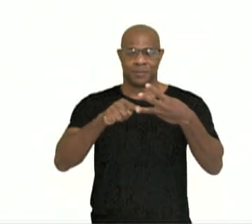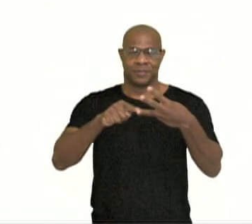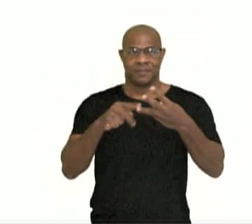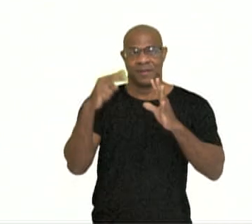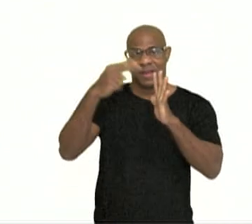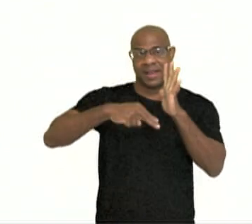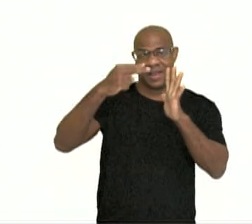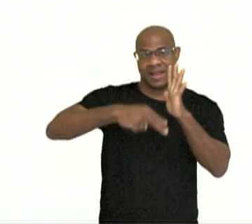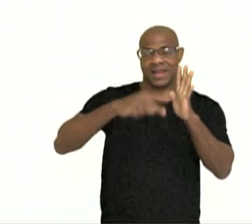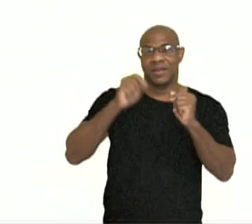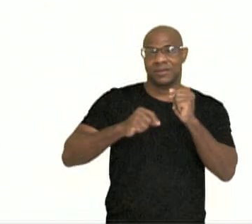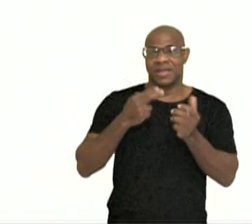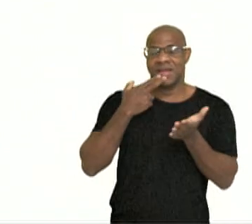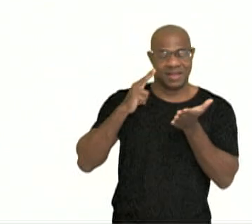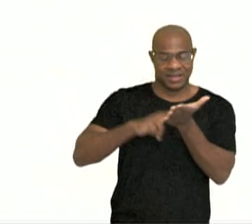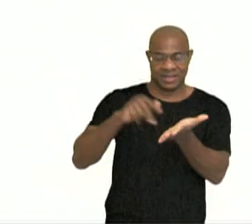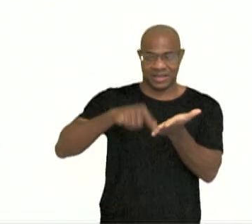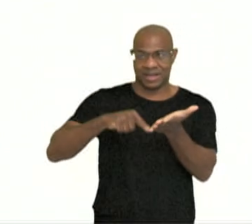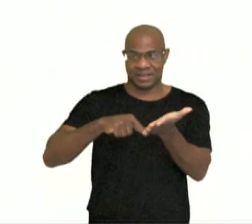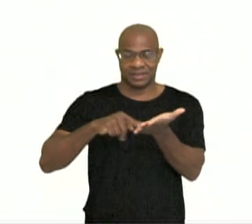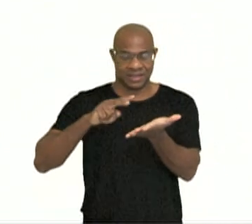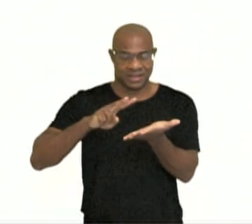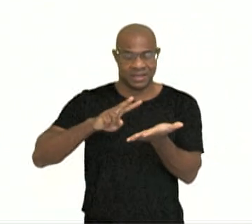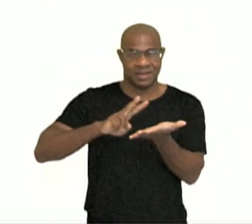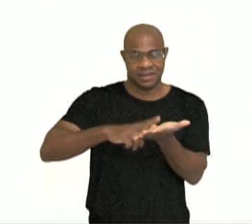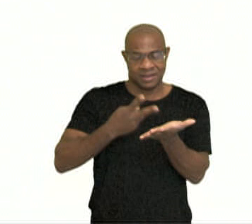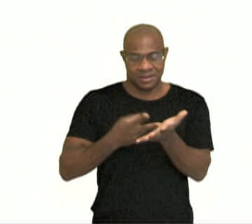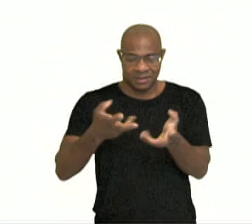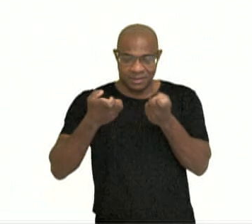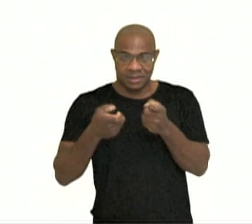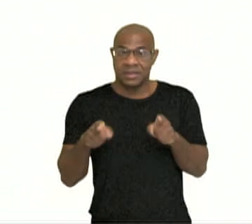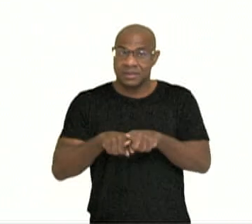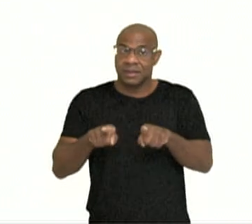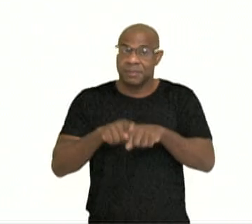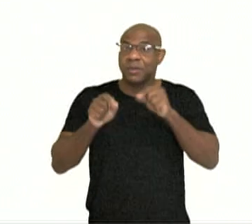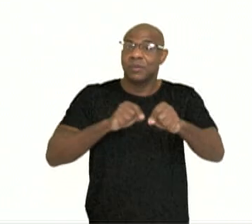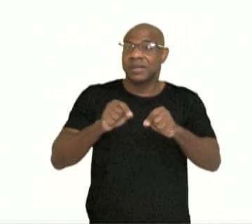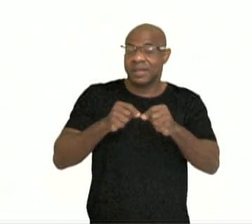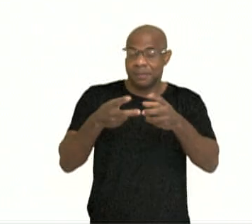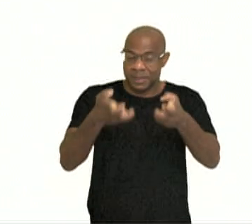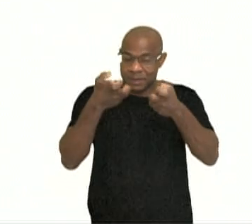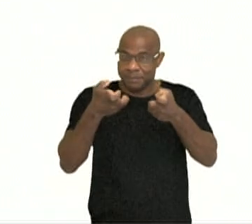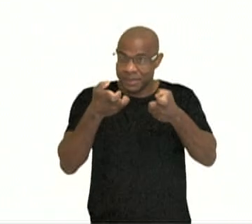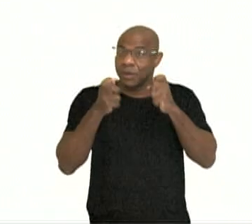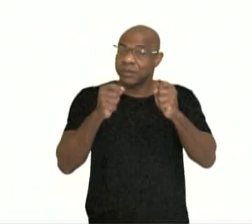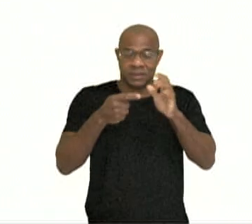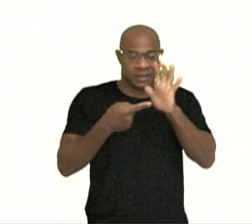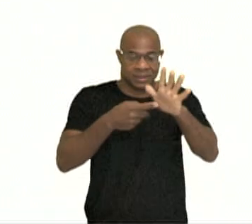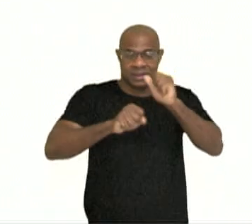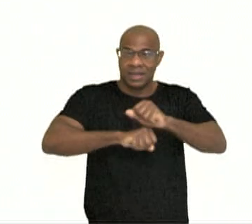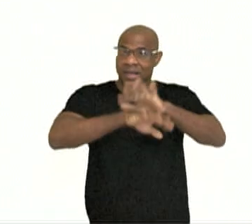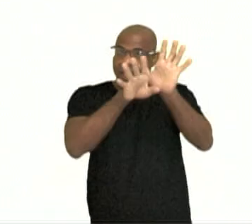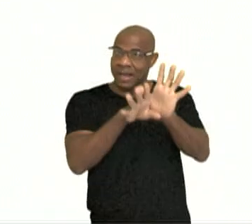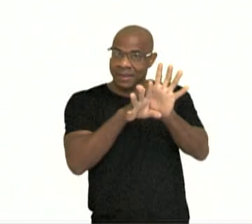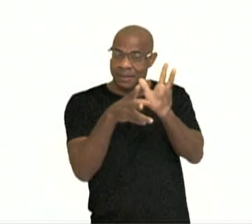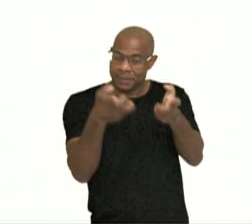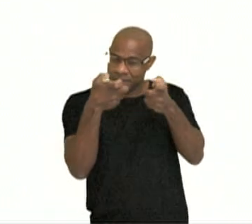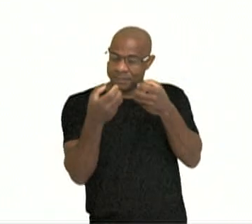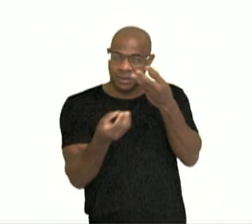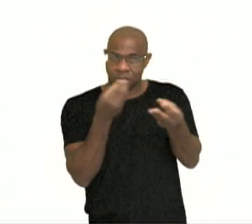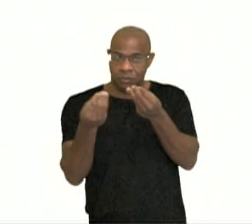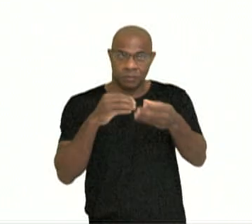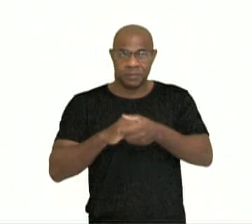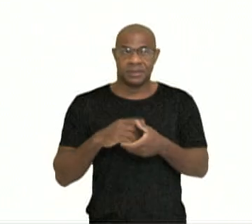interpretar o trecho de uma carta, localizando informações explícitas no texto, as que estão ali registradas através